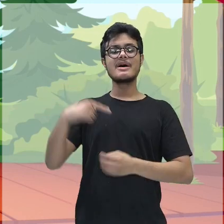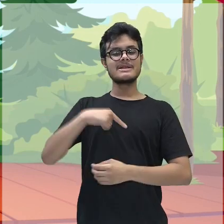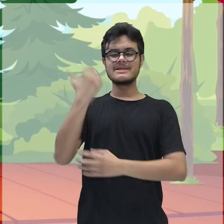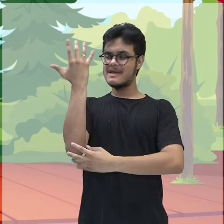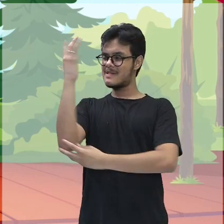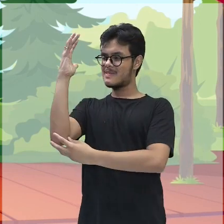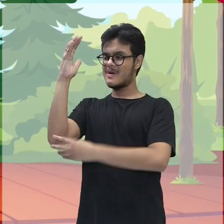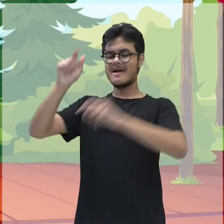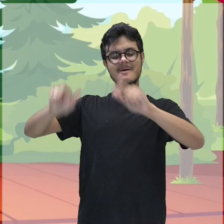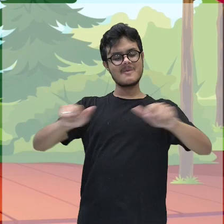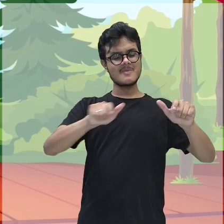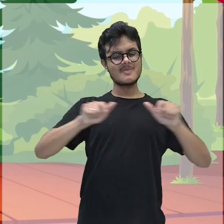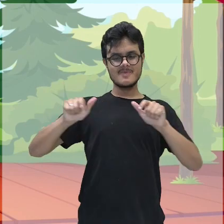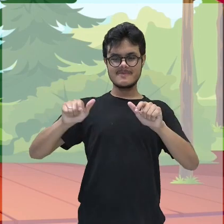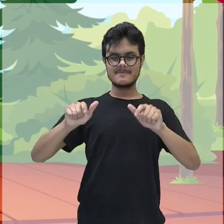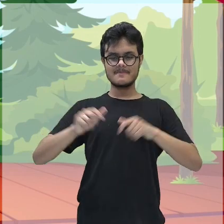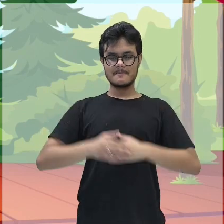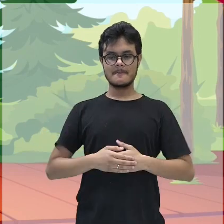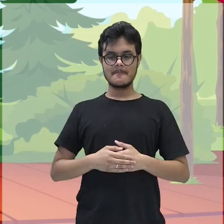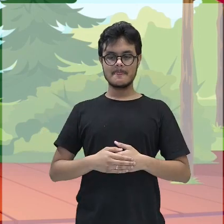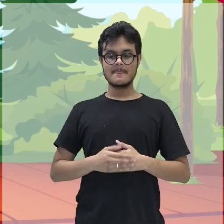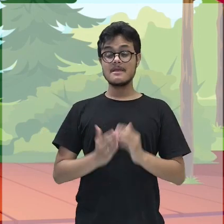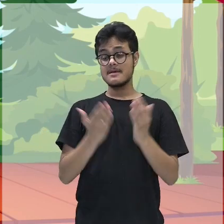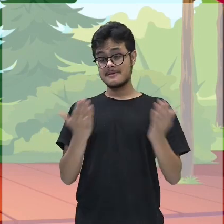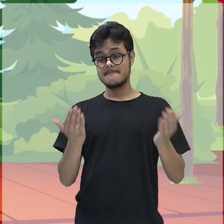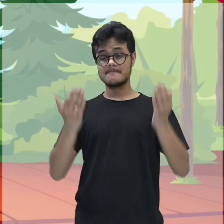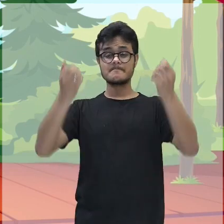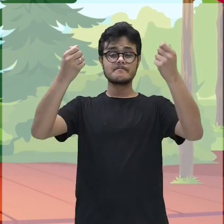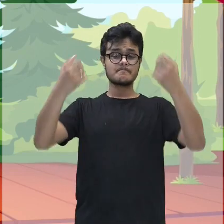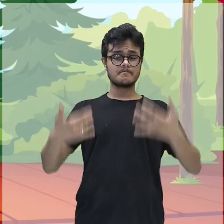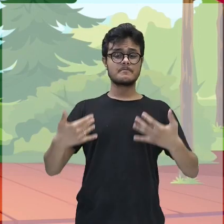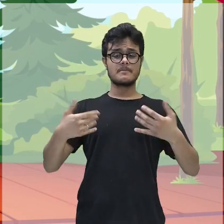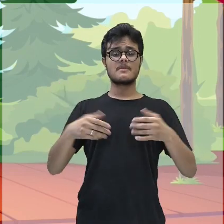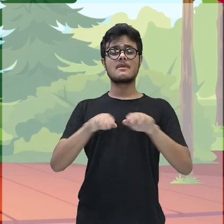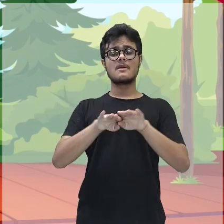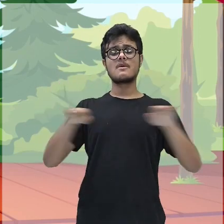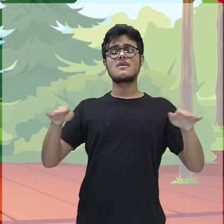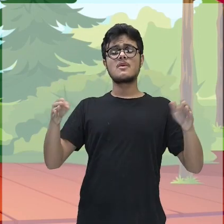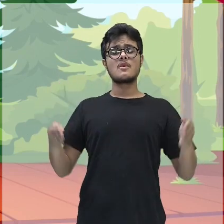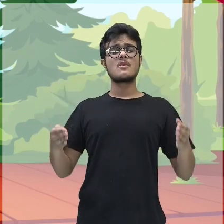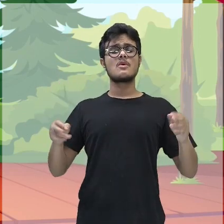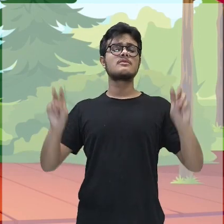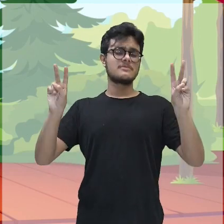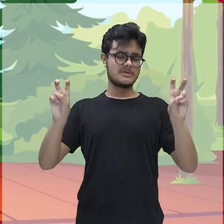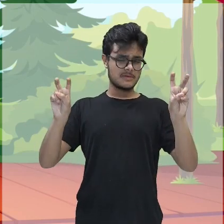no nosso cenário. E falando desse contexto,